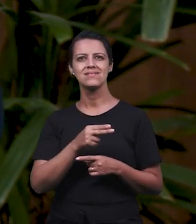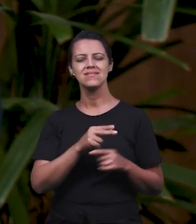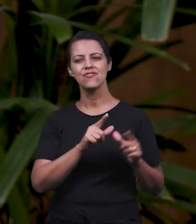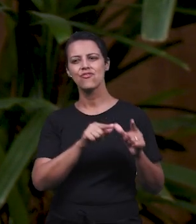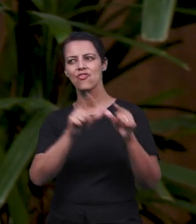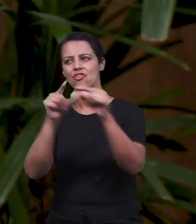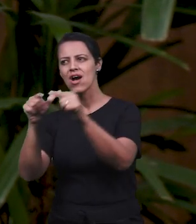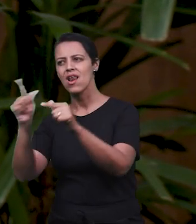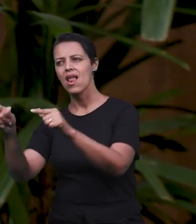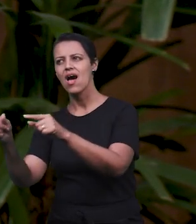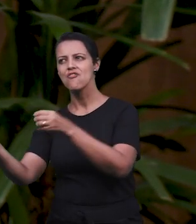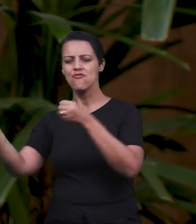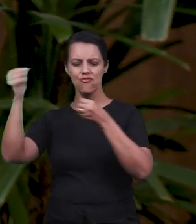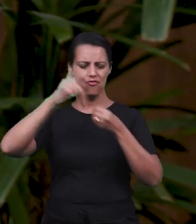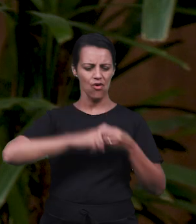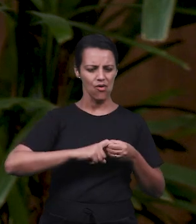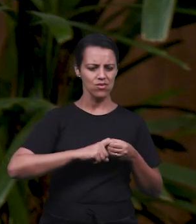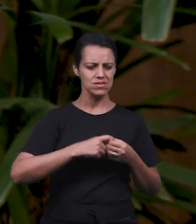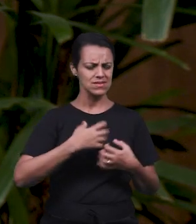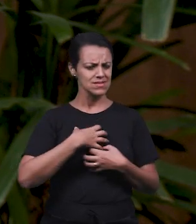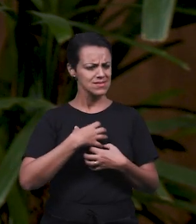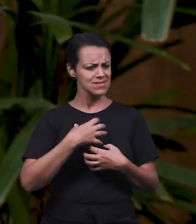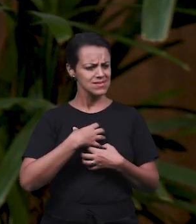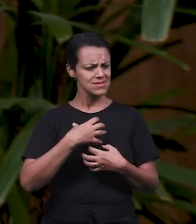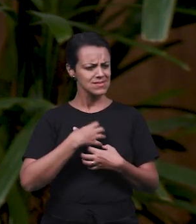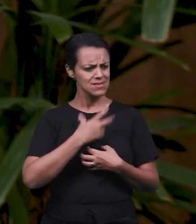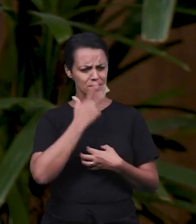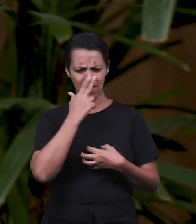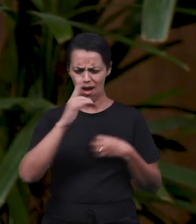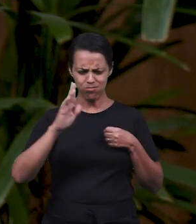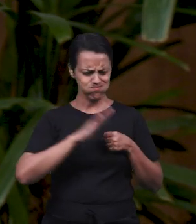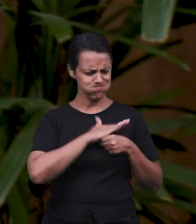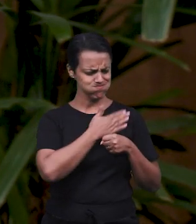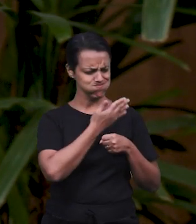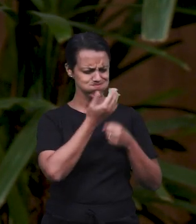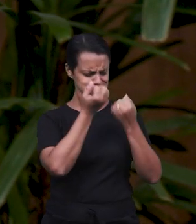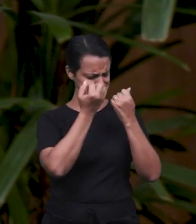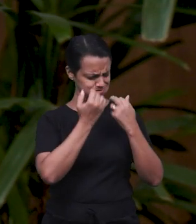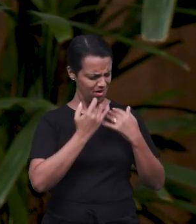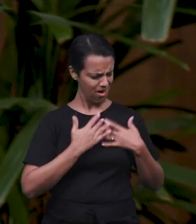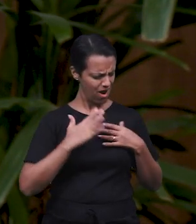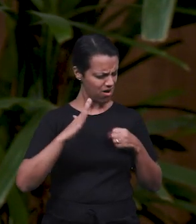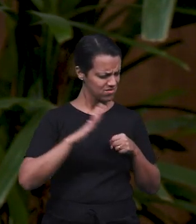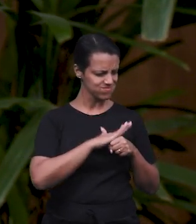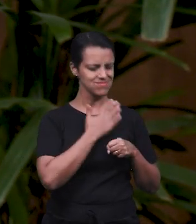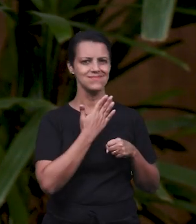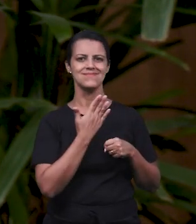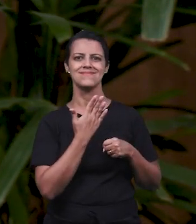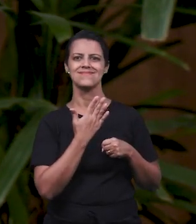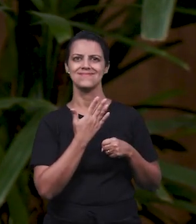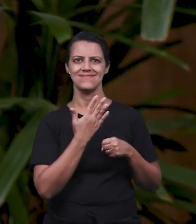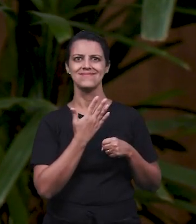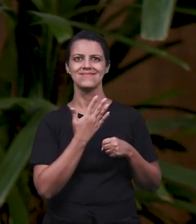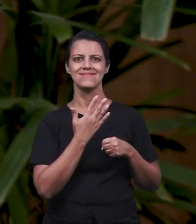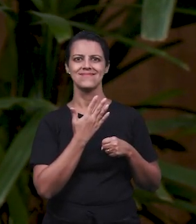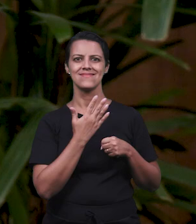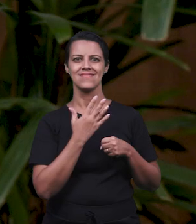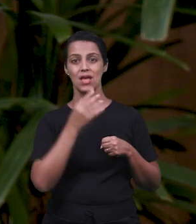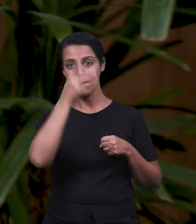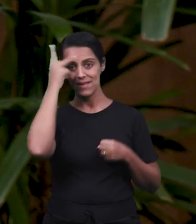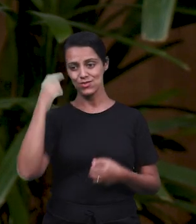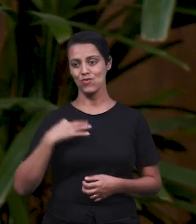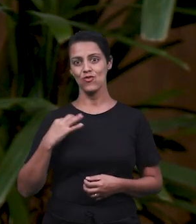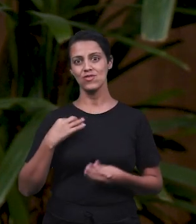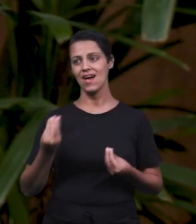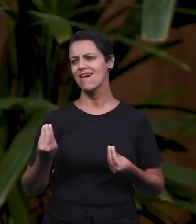e recebem. Na verdade é o seguinte: o voluntário ele não dá, ele recebe. Exatamente.